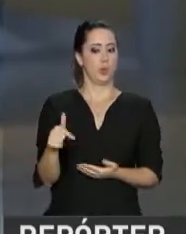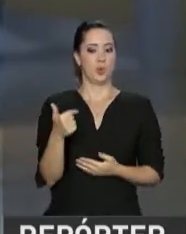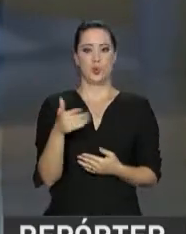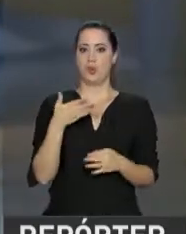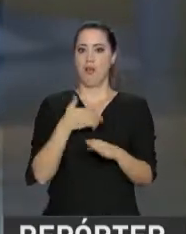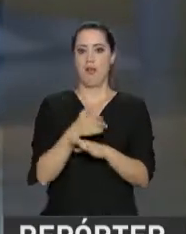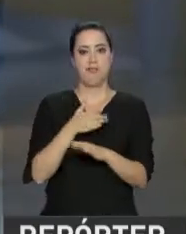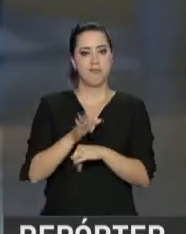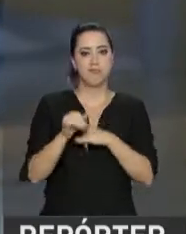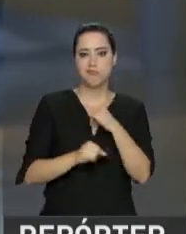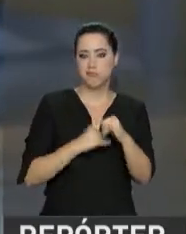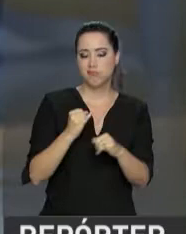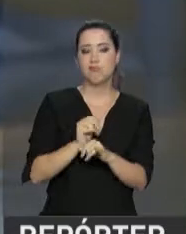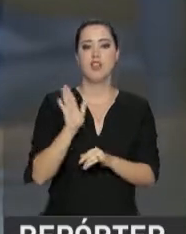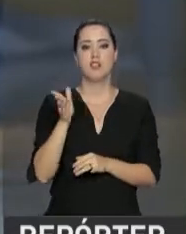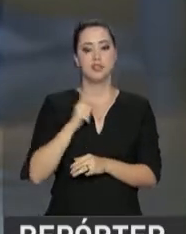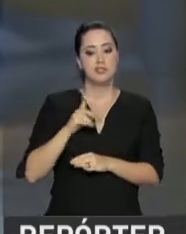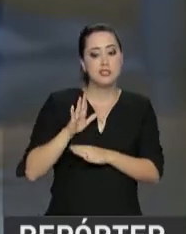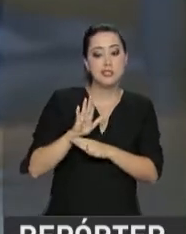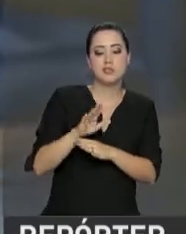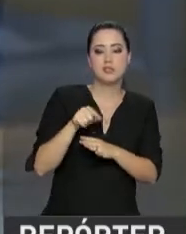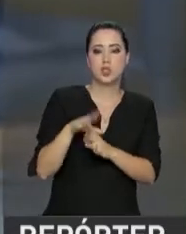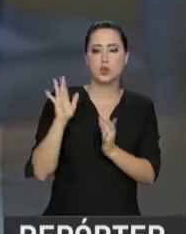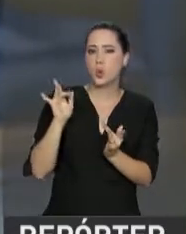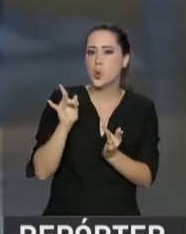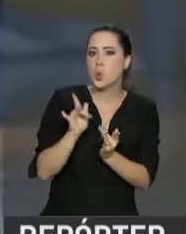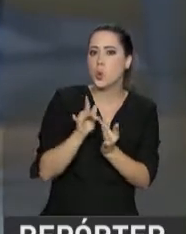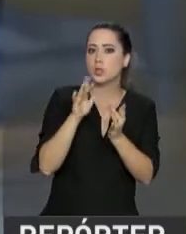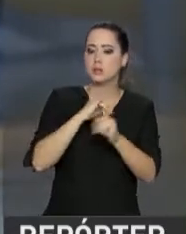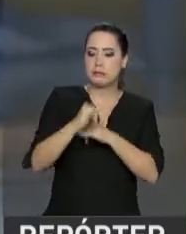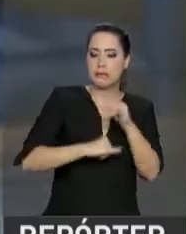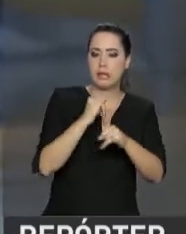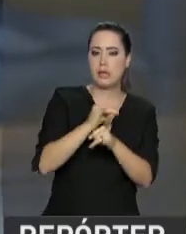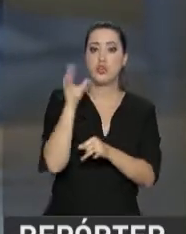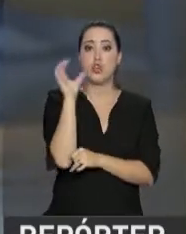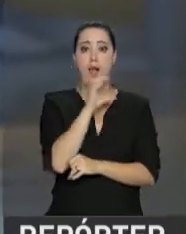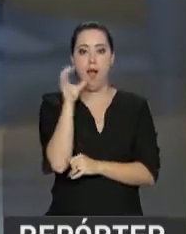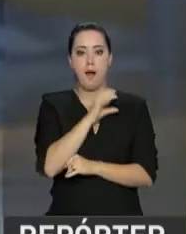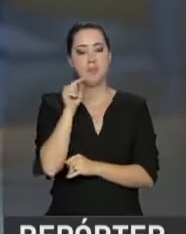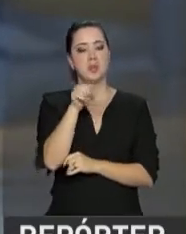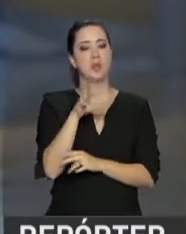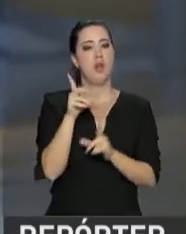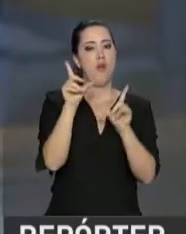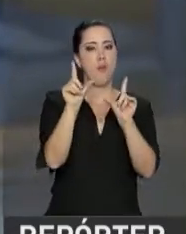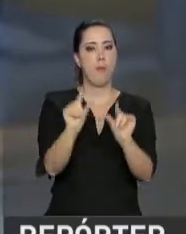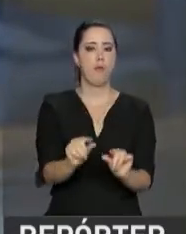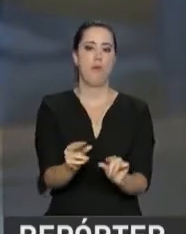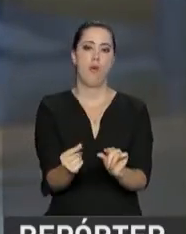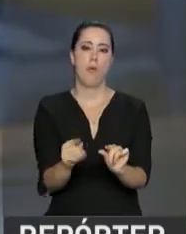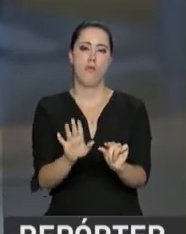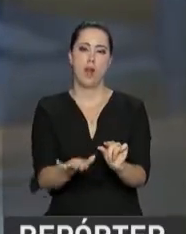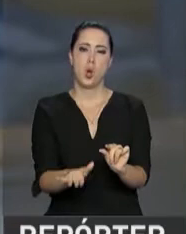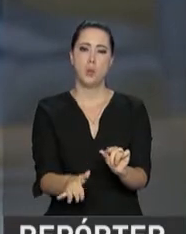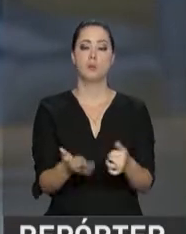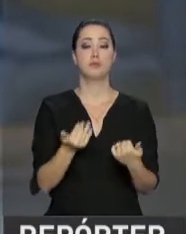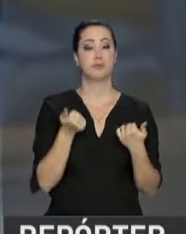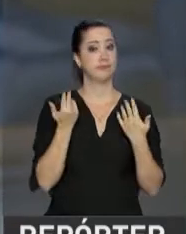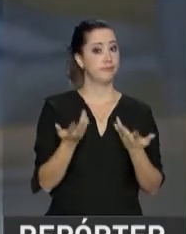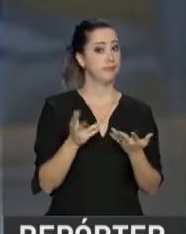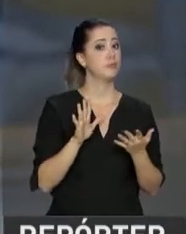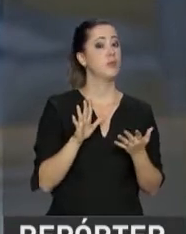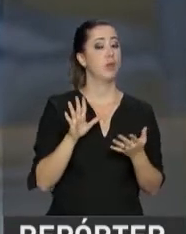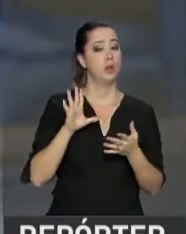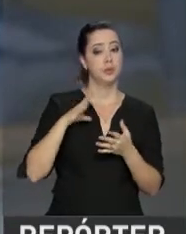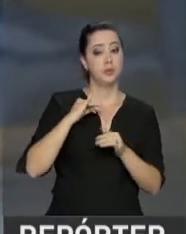já contarão com conexões em alta velocidade a preços reduzidos as conexões de internet